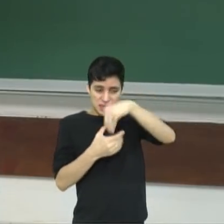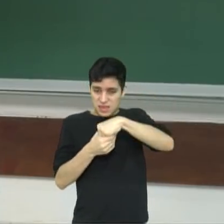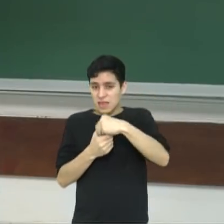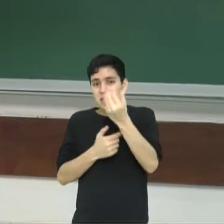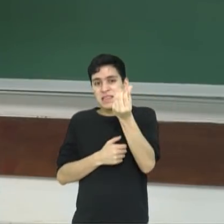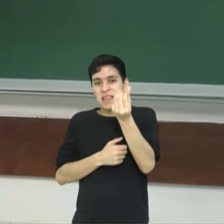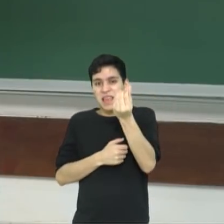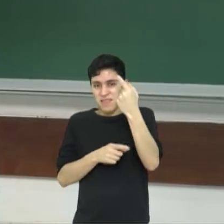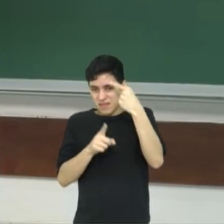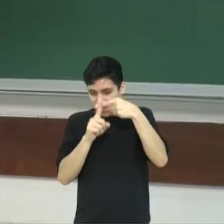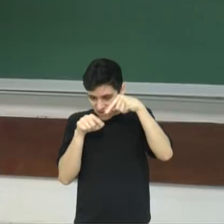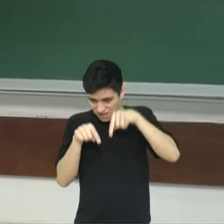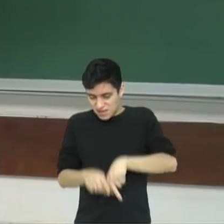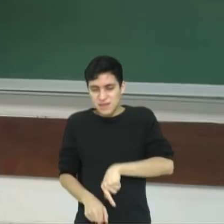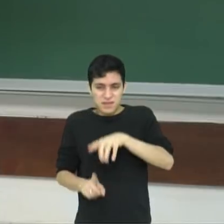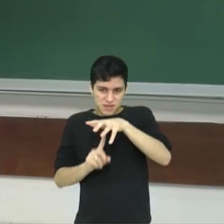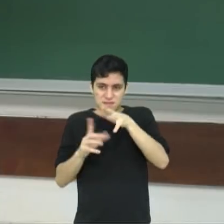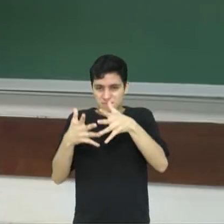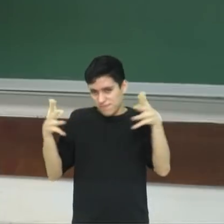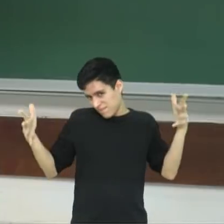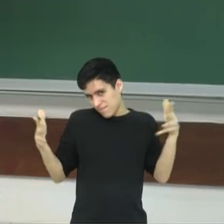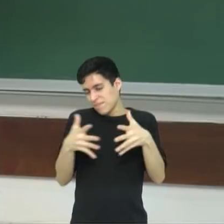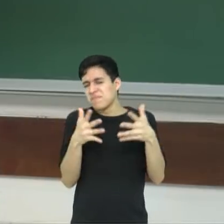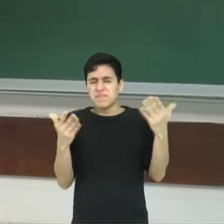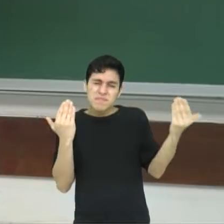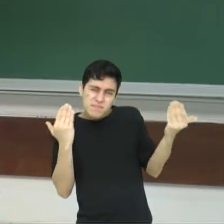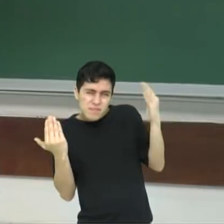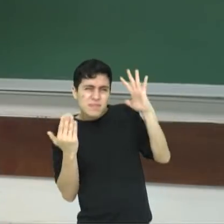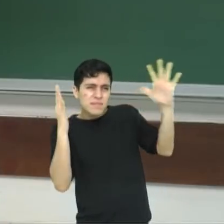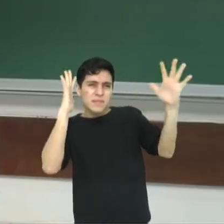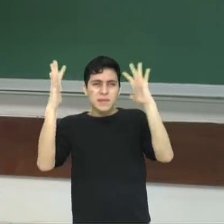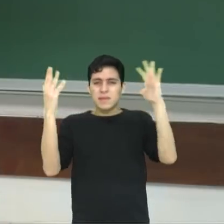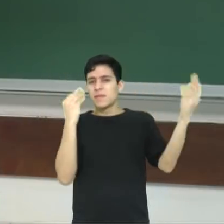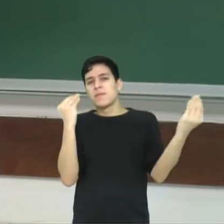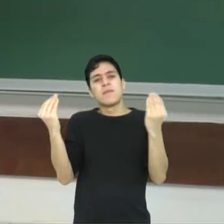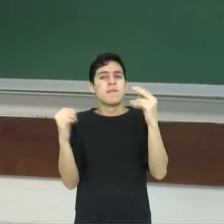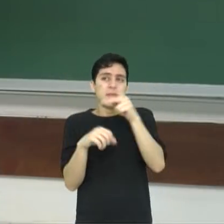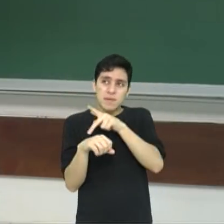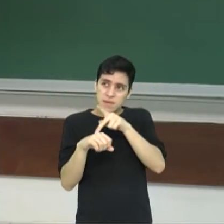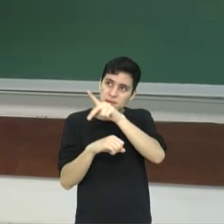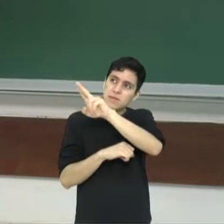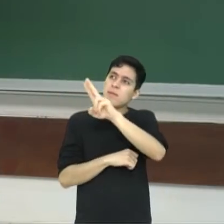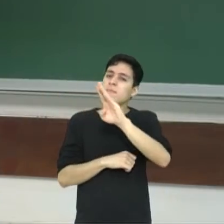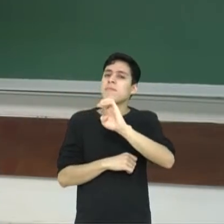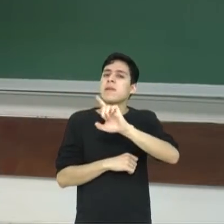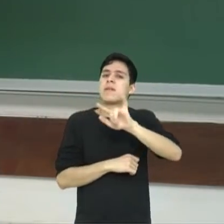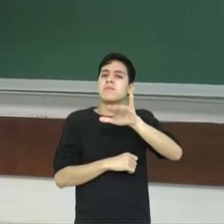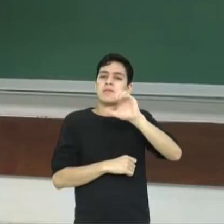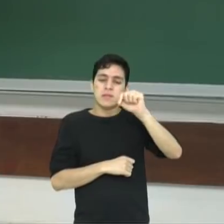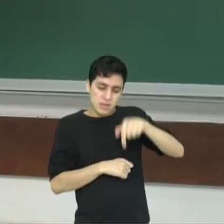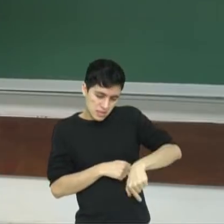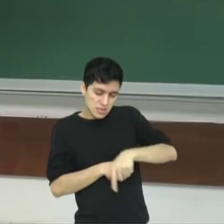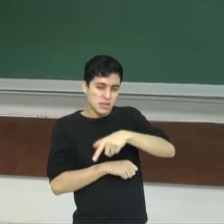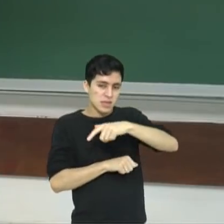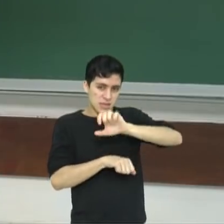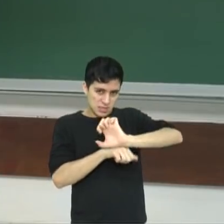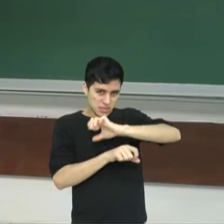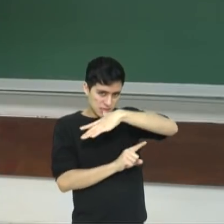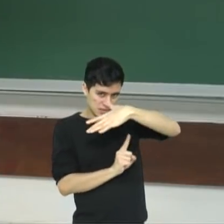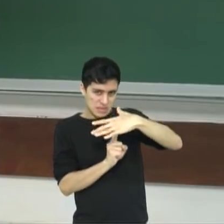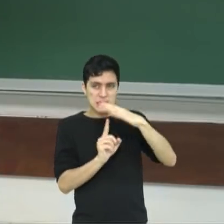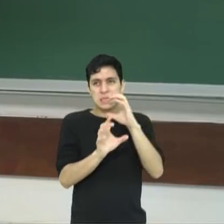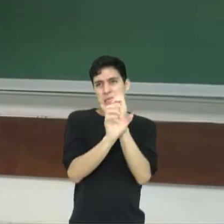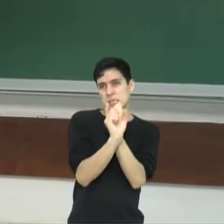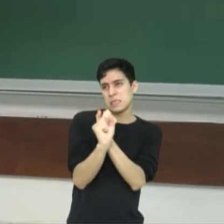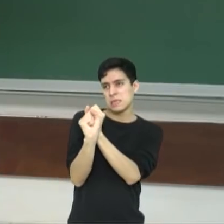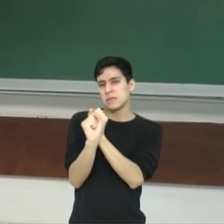6 Bélgicas no tamanho do Paraná atual, pra vocês terem uma ideia de tamanho do país chamado Bélgica e o estado do Paraná. E a população praticamente a mesma,